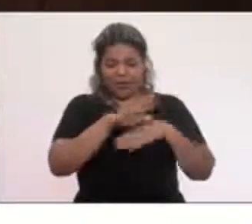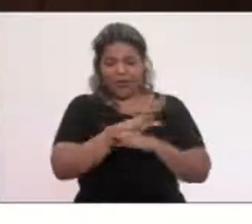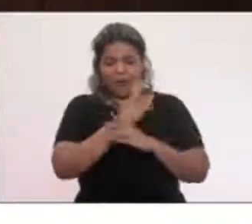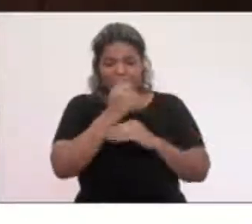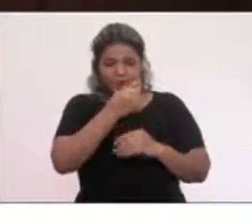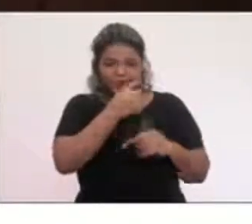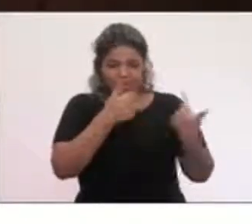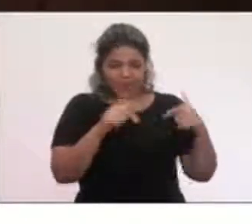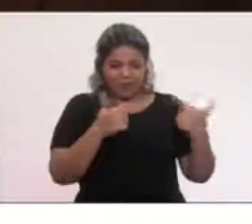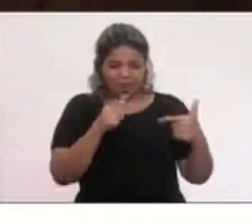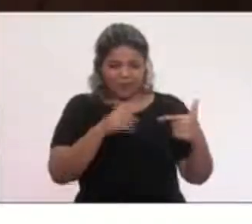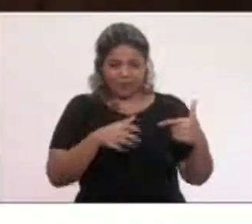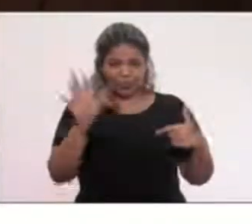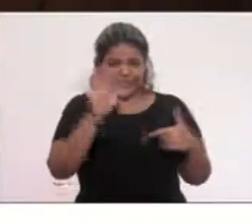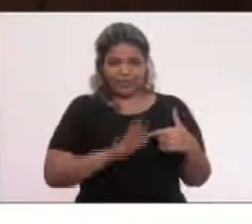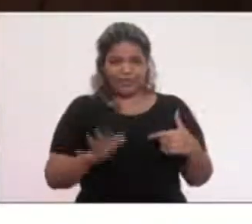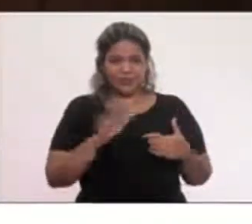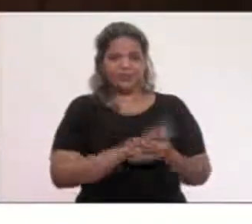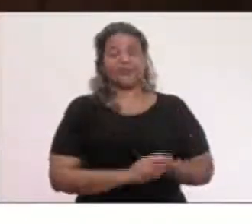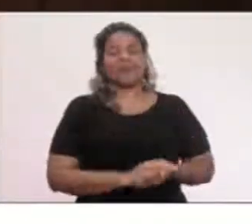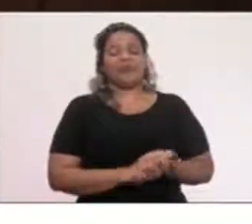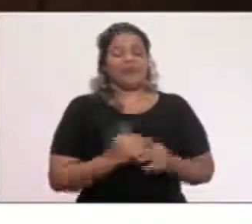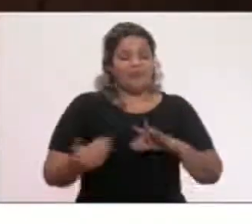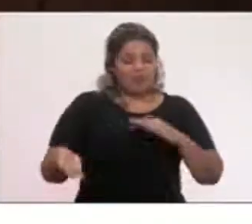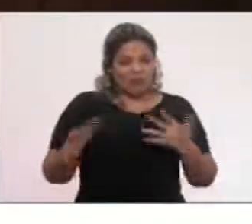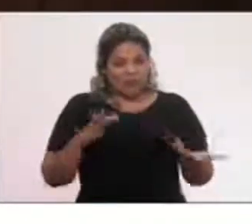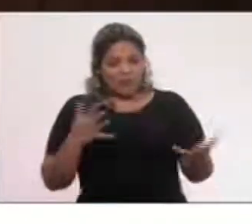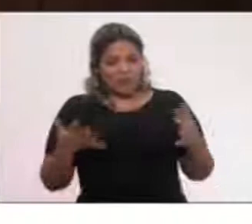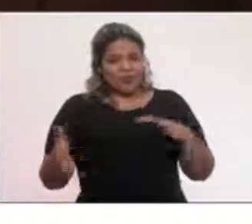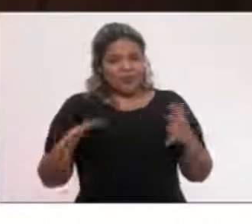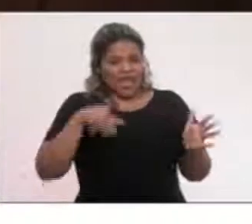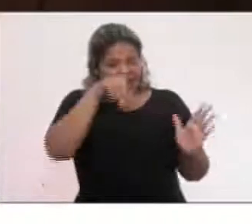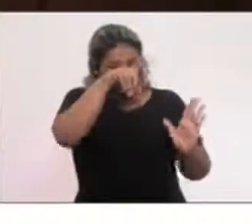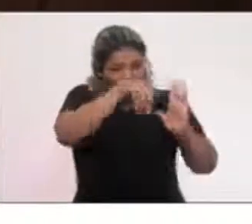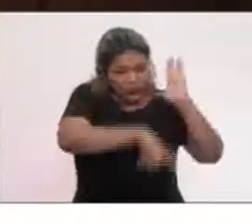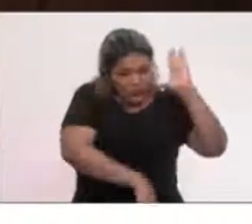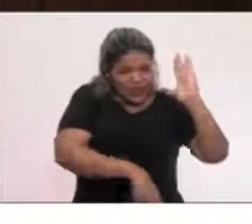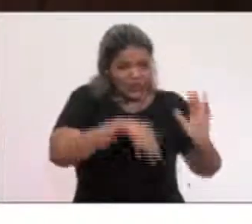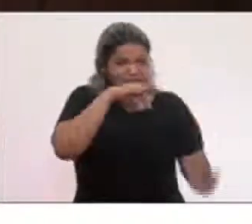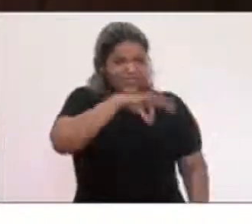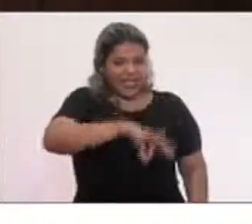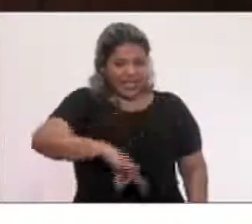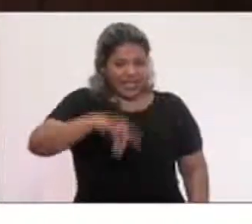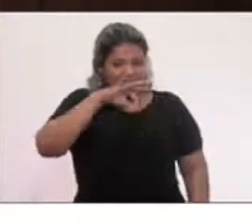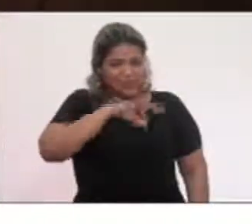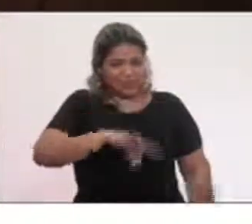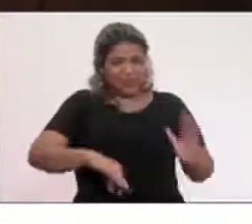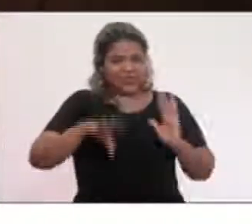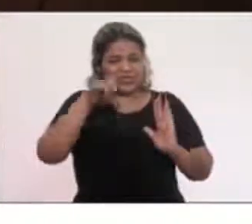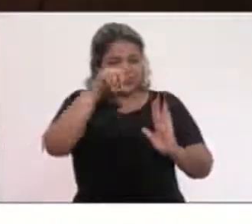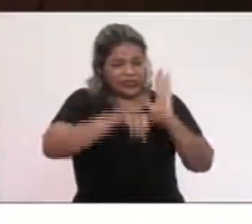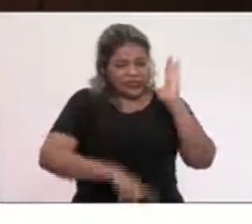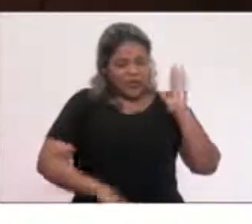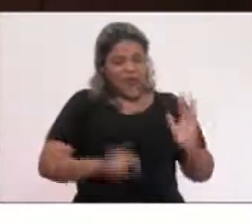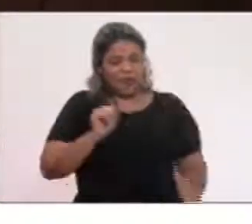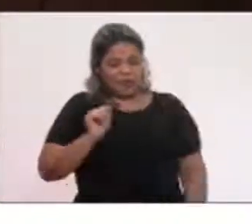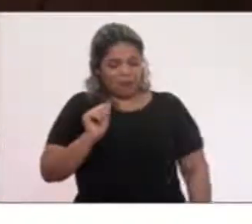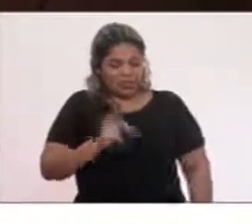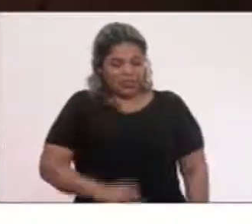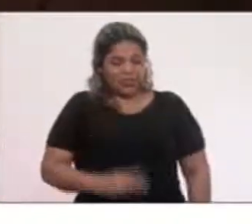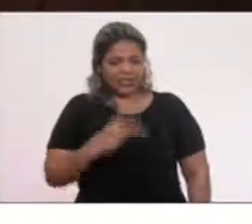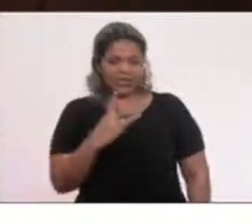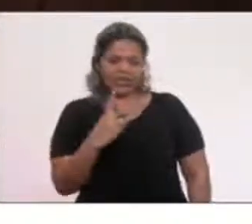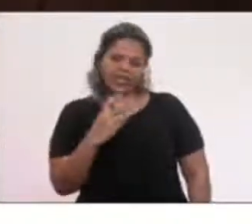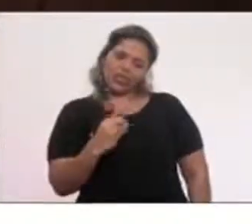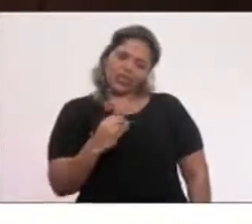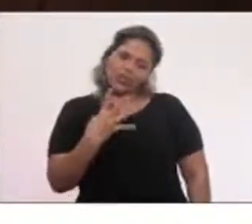do Brasil terão, em média, uma redução salarial, uma redução nas suas aposentadorias de